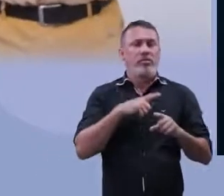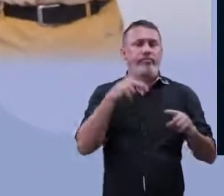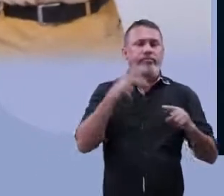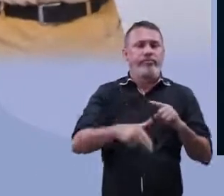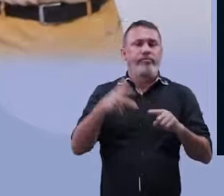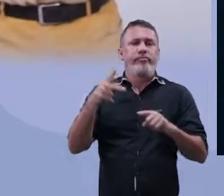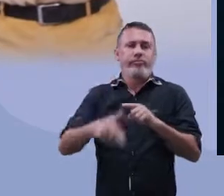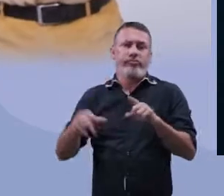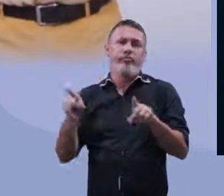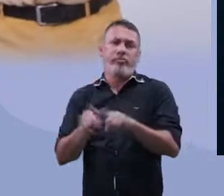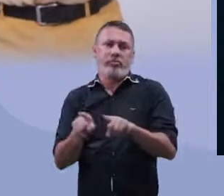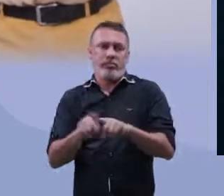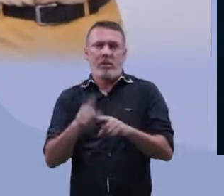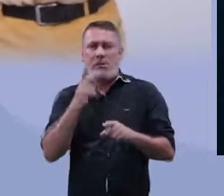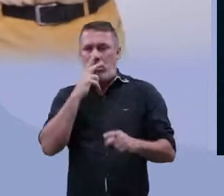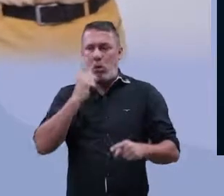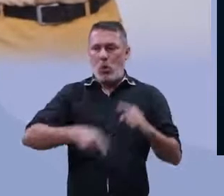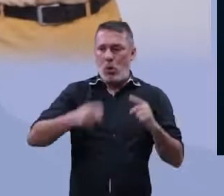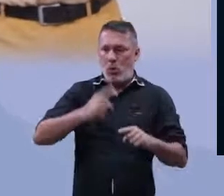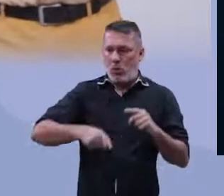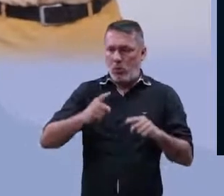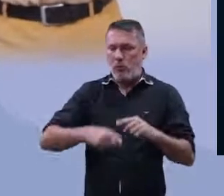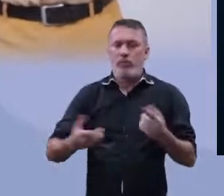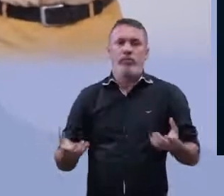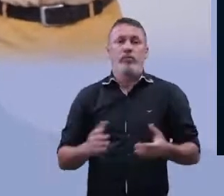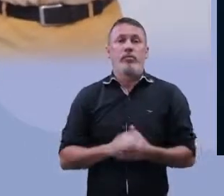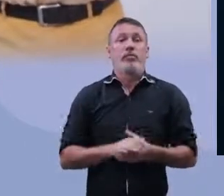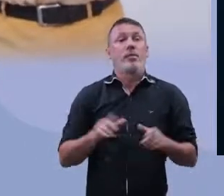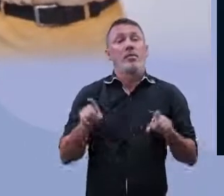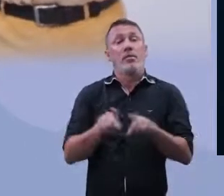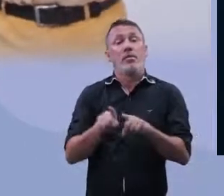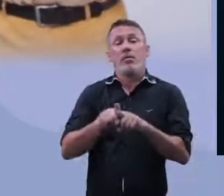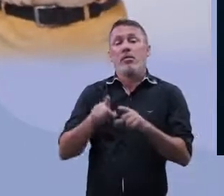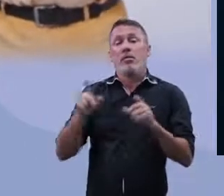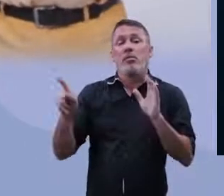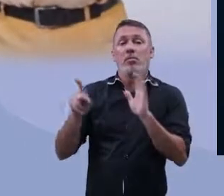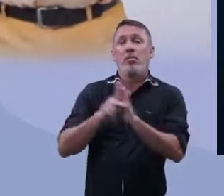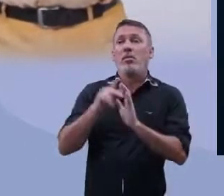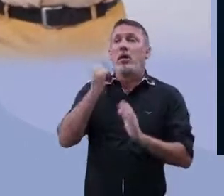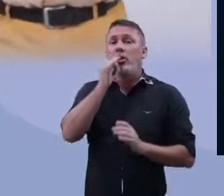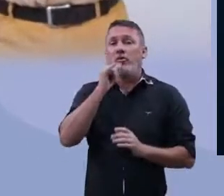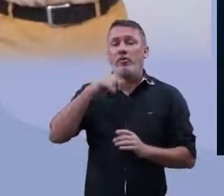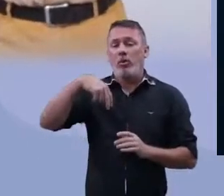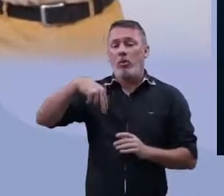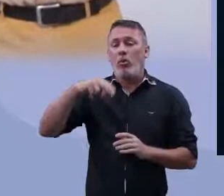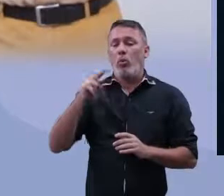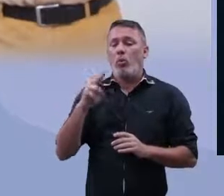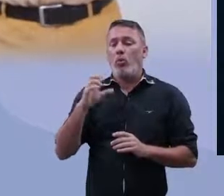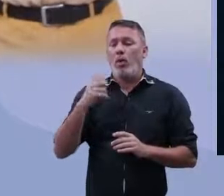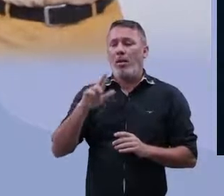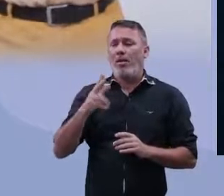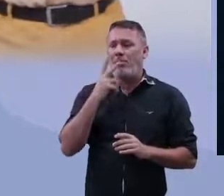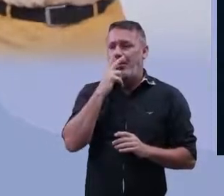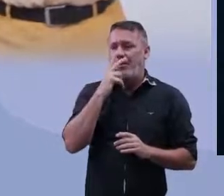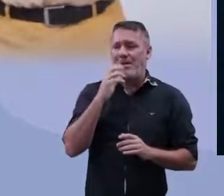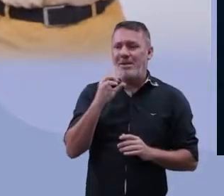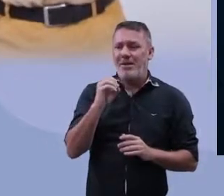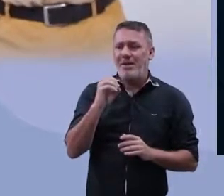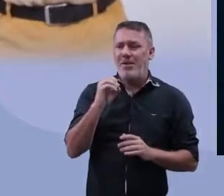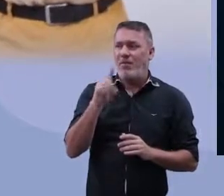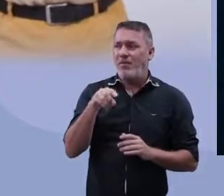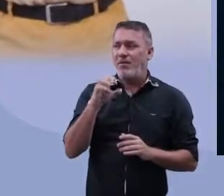recentes. Né? Nós vamos ter relacionado à energia nuclear, né, um uso próximo ali de